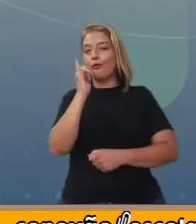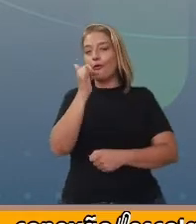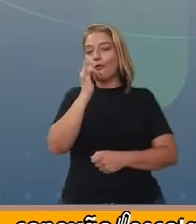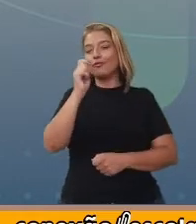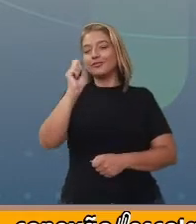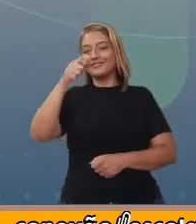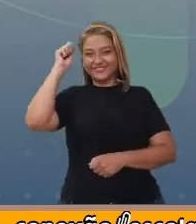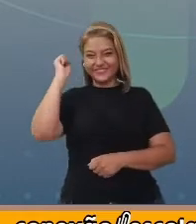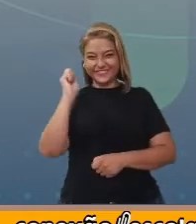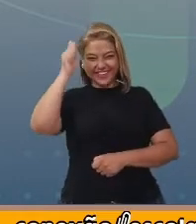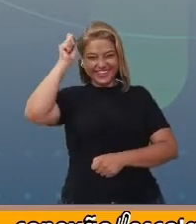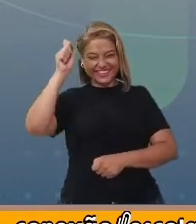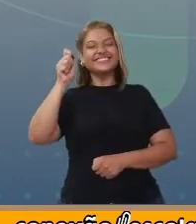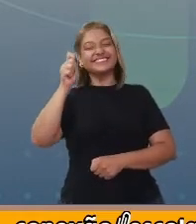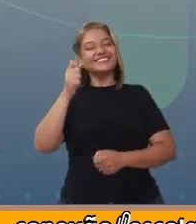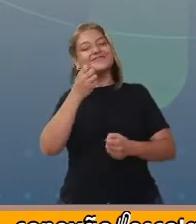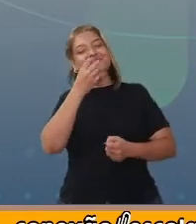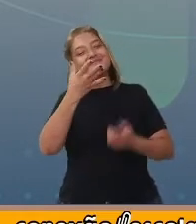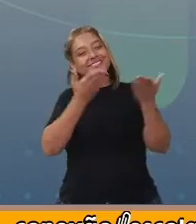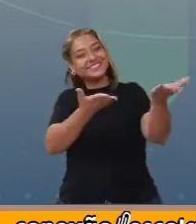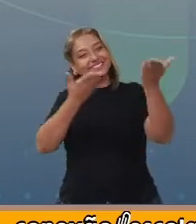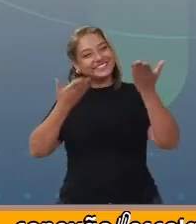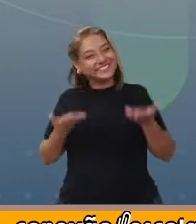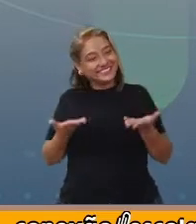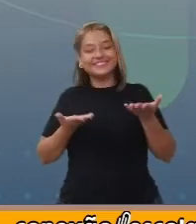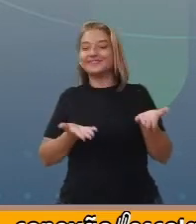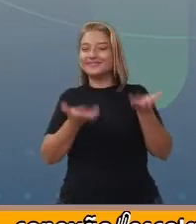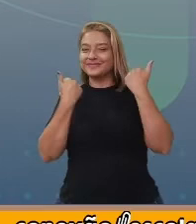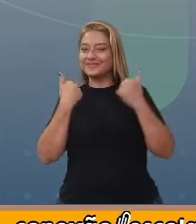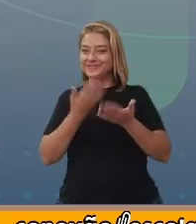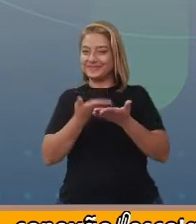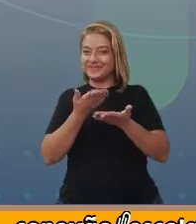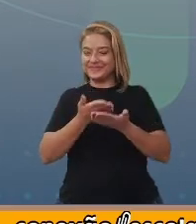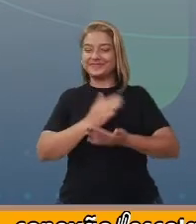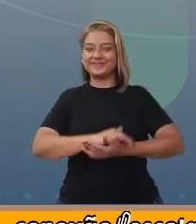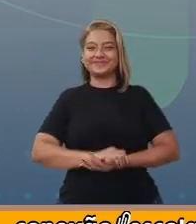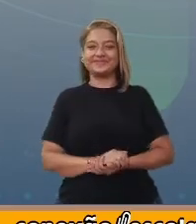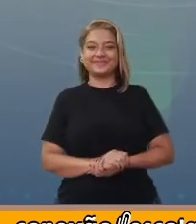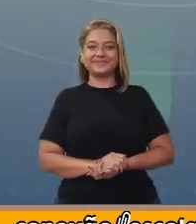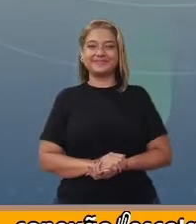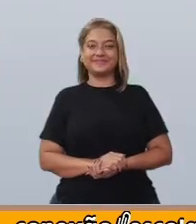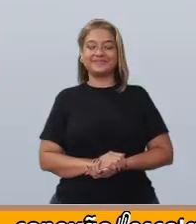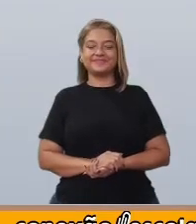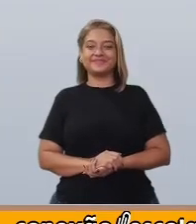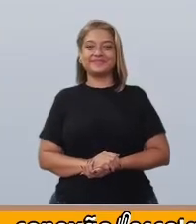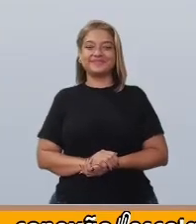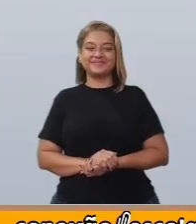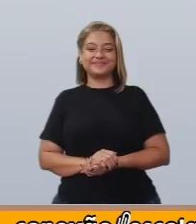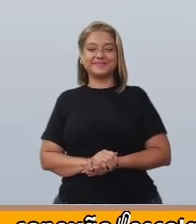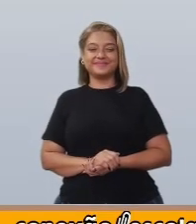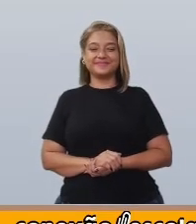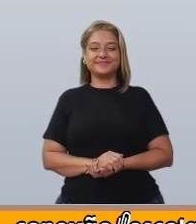Fadas. Sejam todos bem-vindos e vamos para a aula!